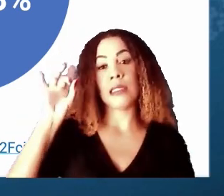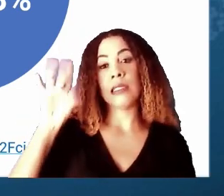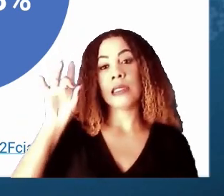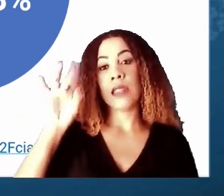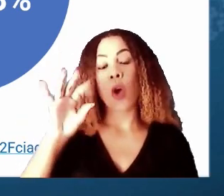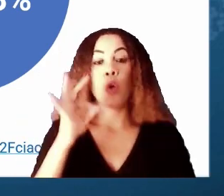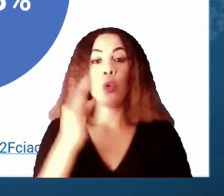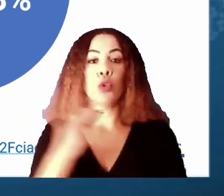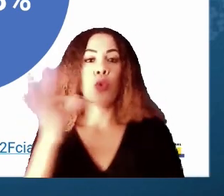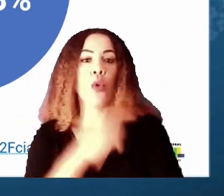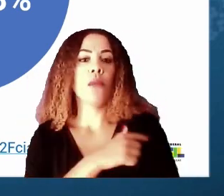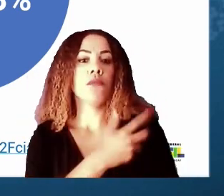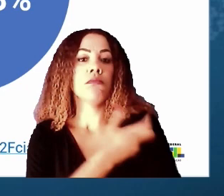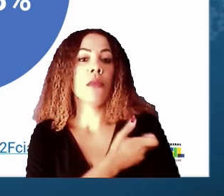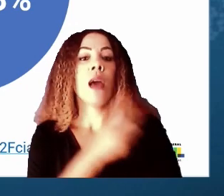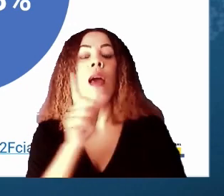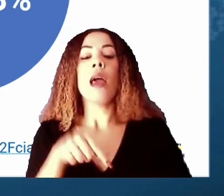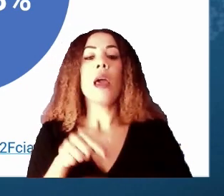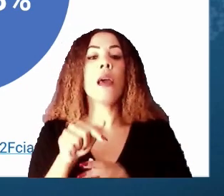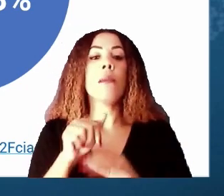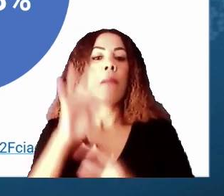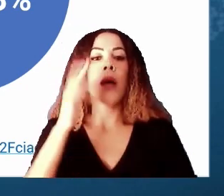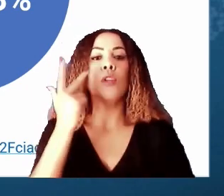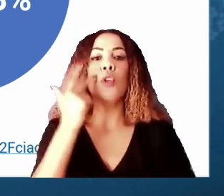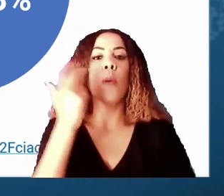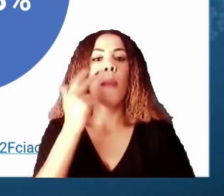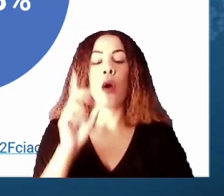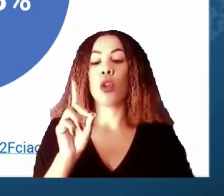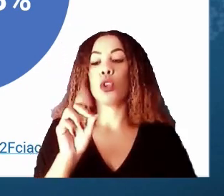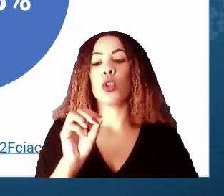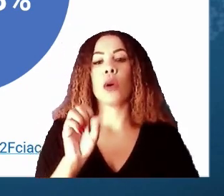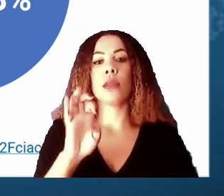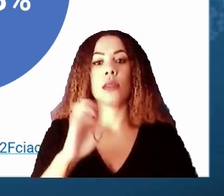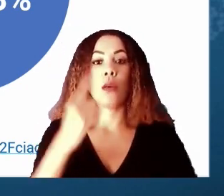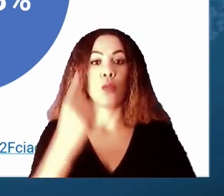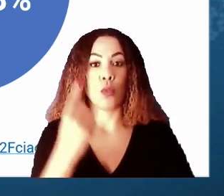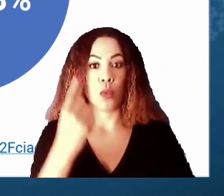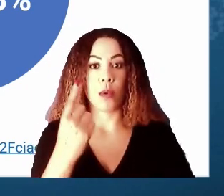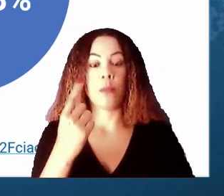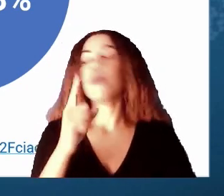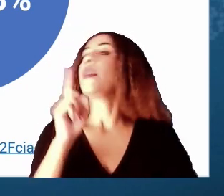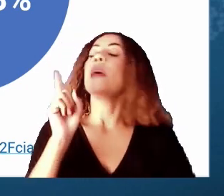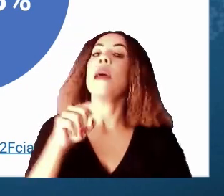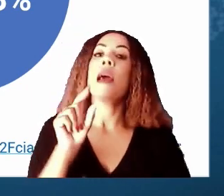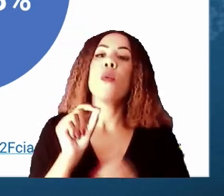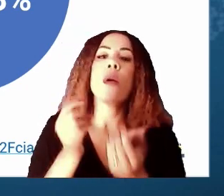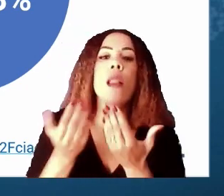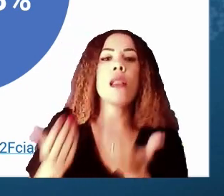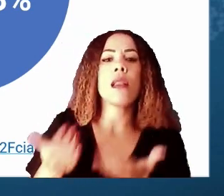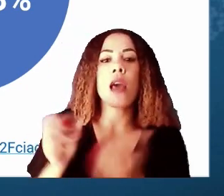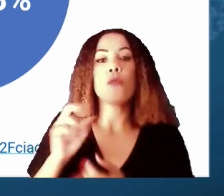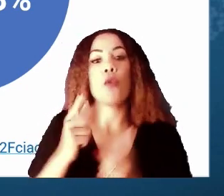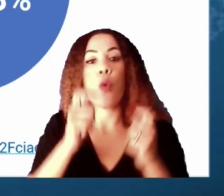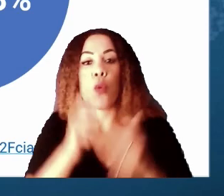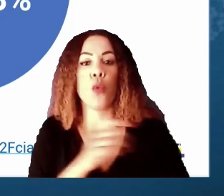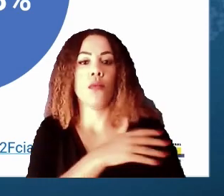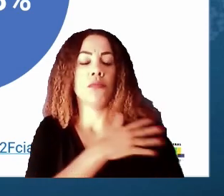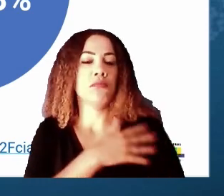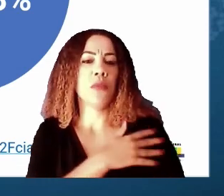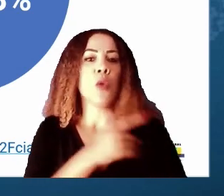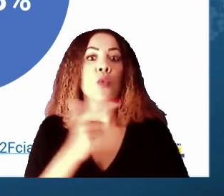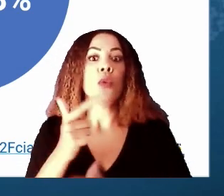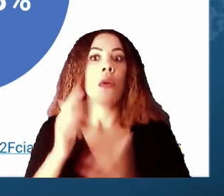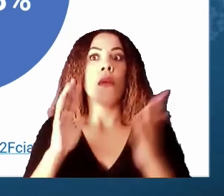seja, são reações mais frequentes com a dose 1, a maioria local ou sistêmica leve, sem grandes